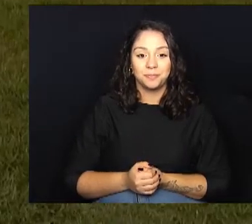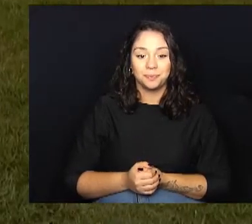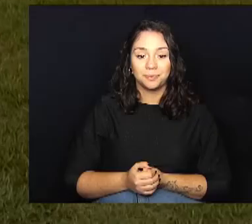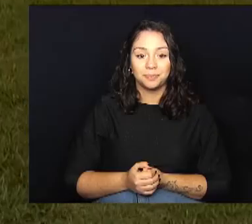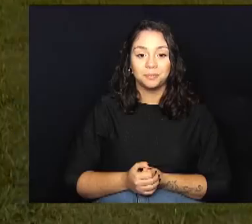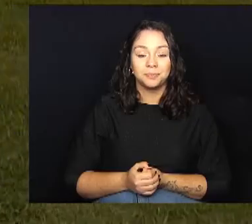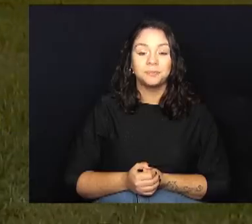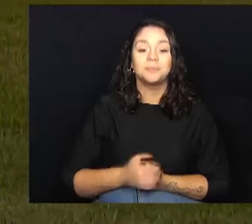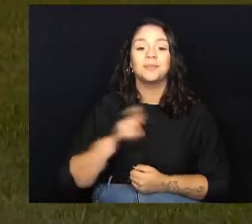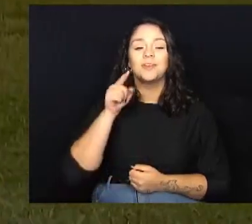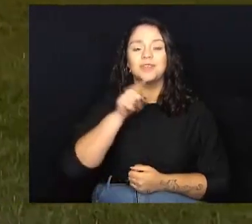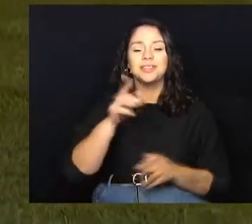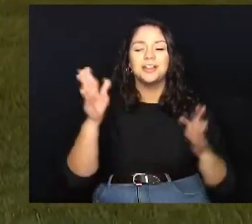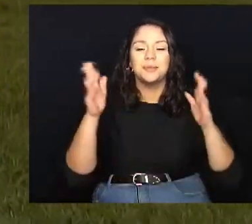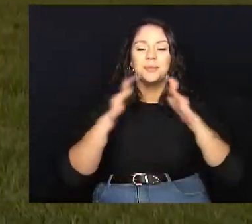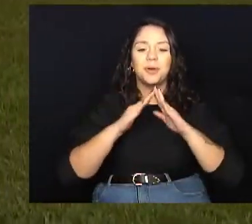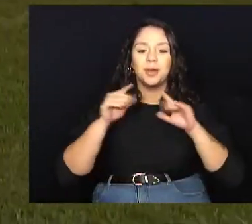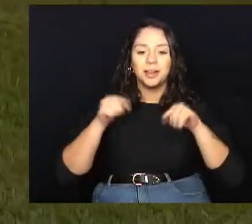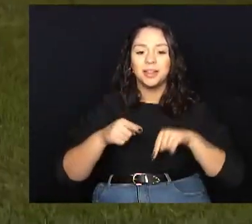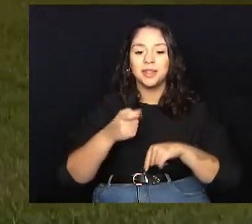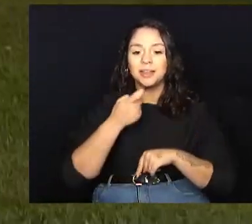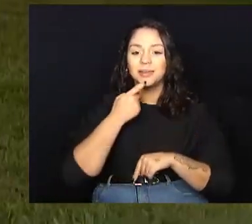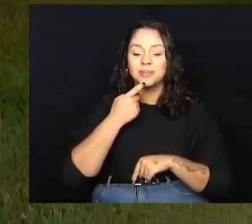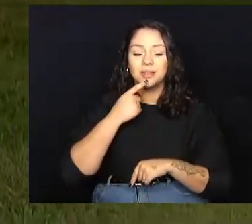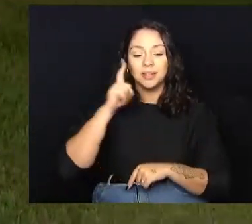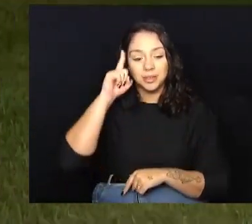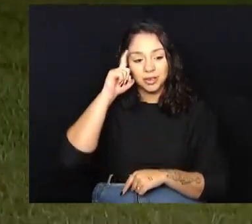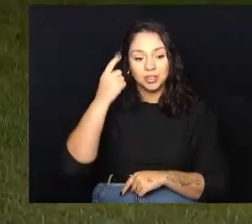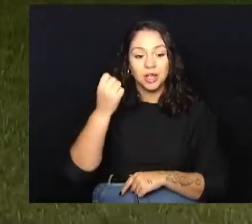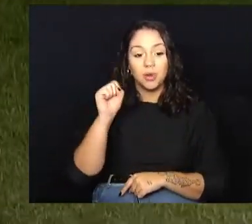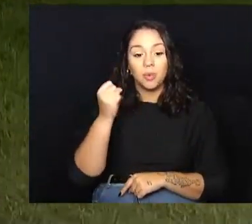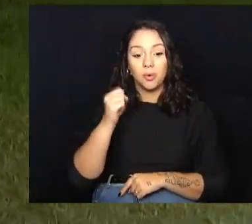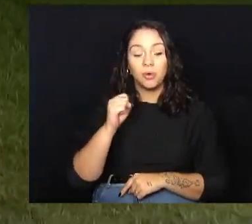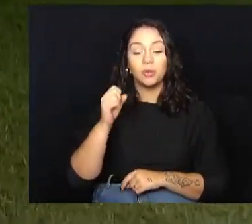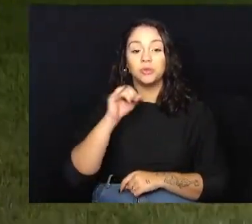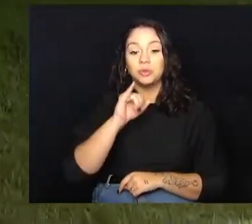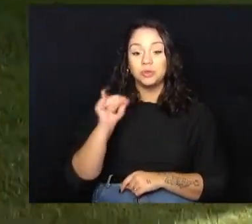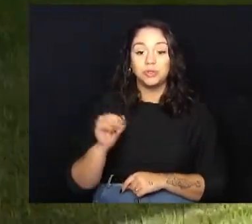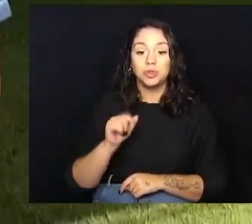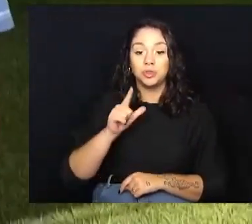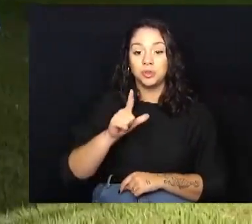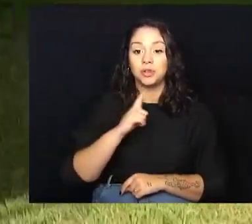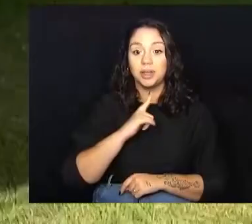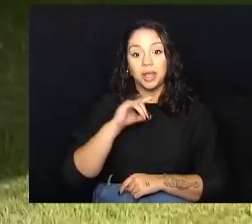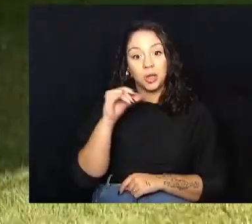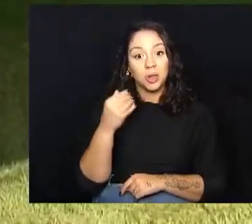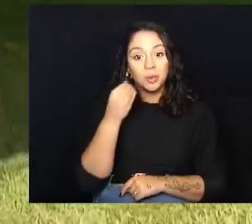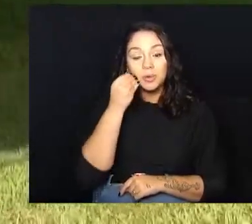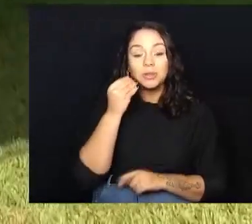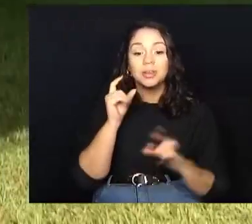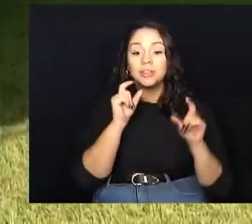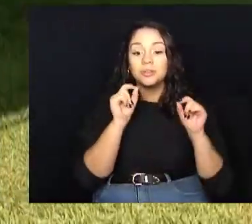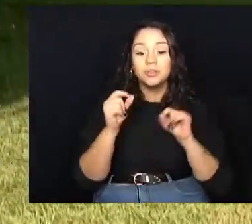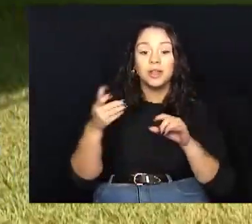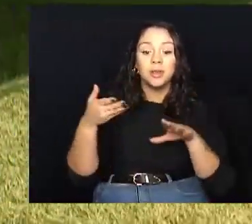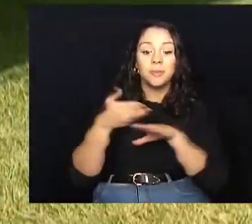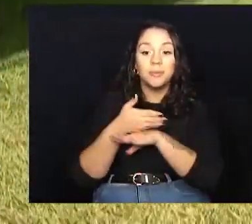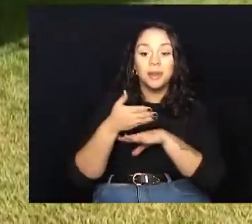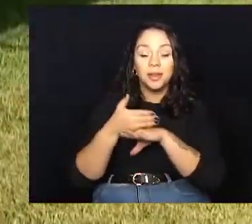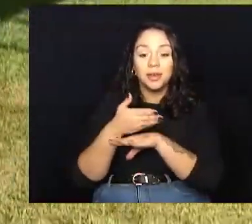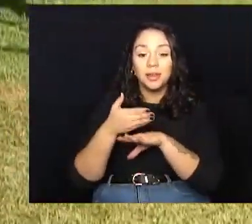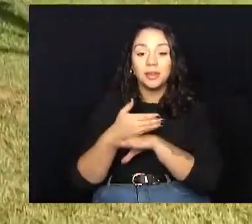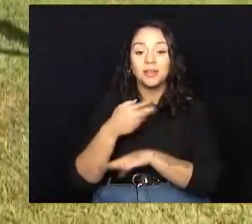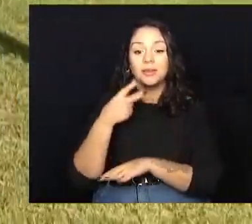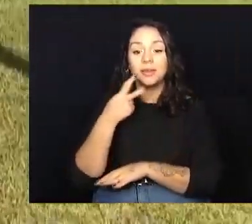você morador de Campinas dia 8 de julho terá grande oportunidade de participar da